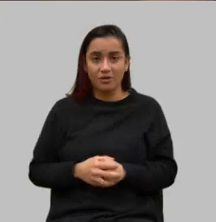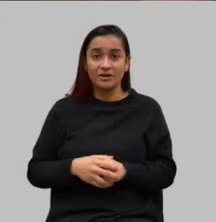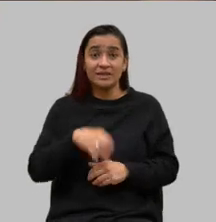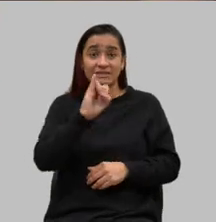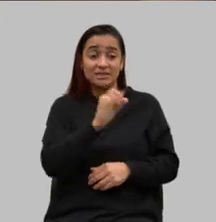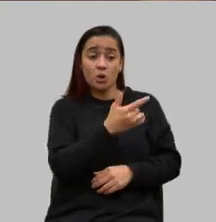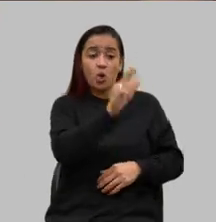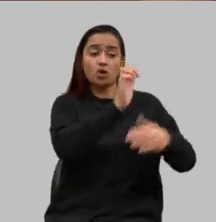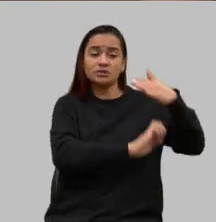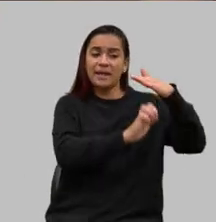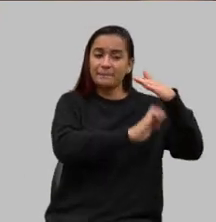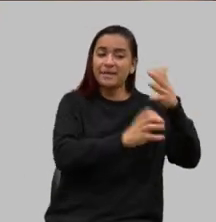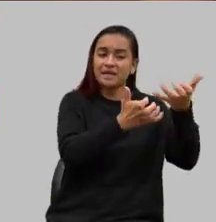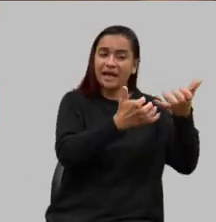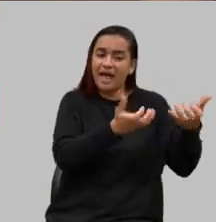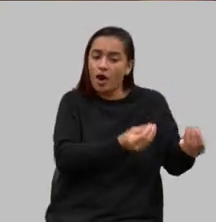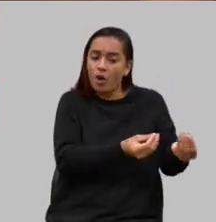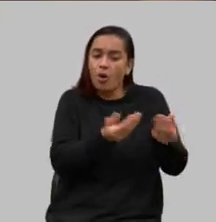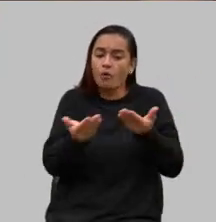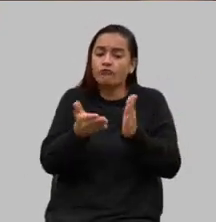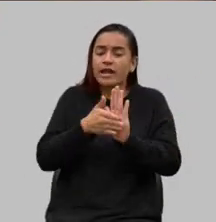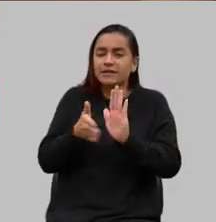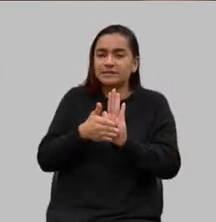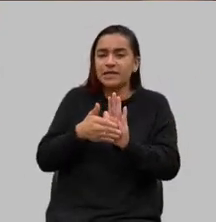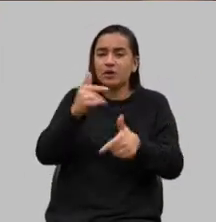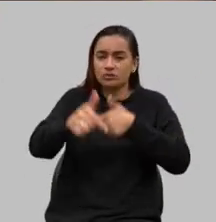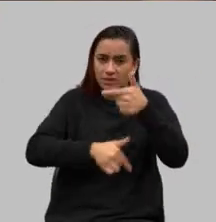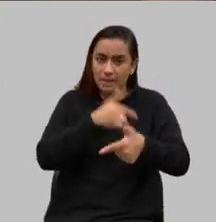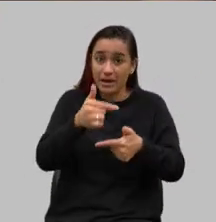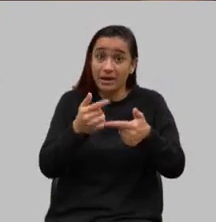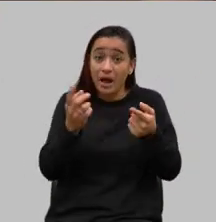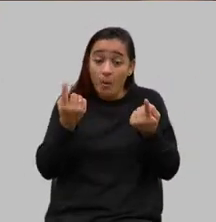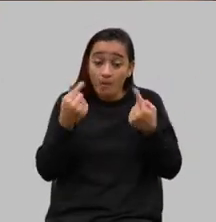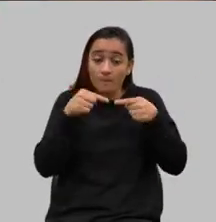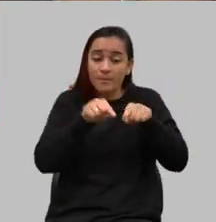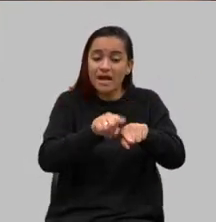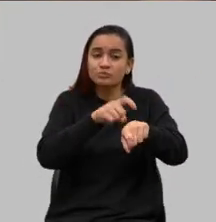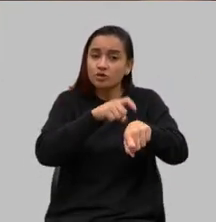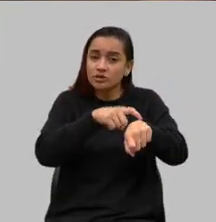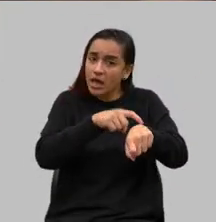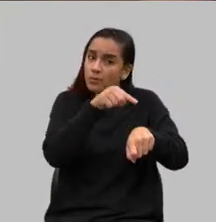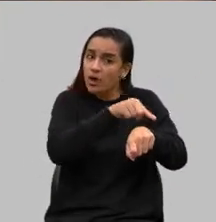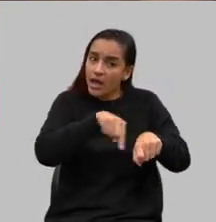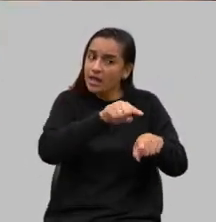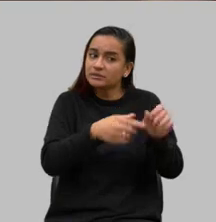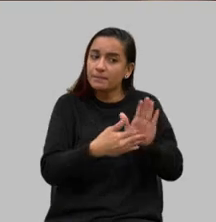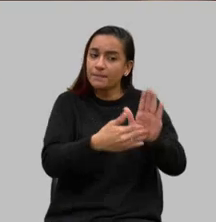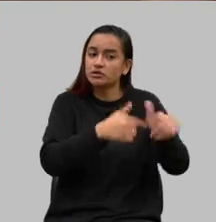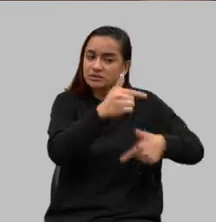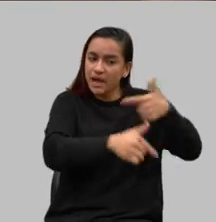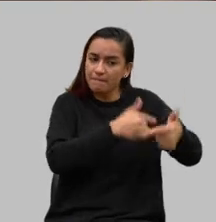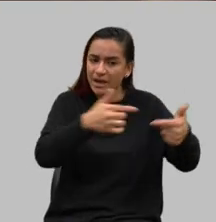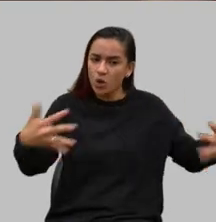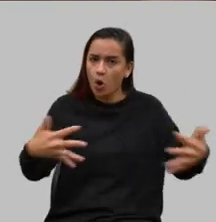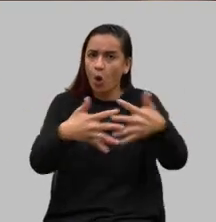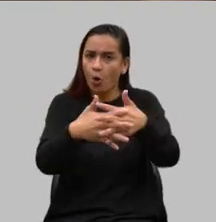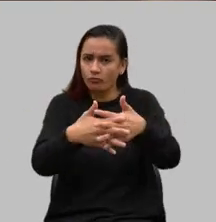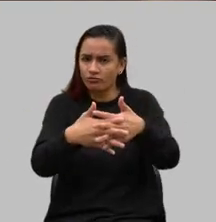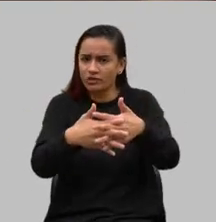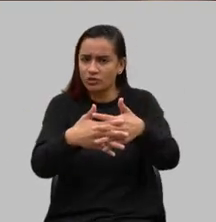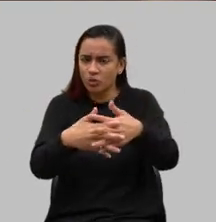um serviço ao mesmo tempo que Eles prestam serviços a quem pode ter conflito com com a